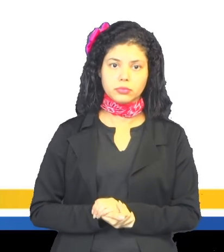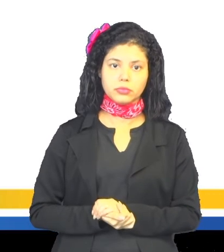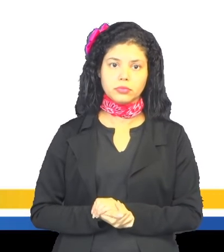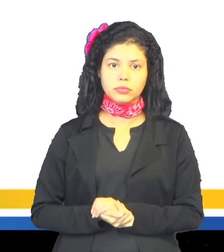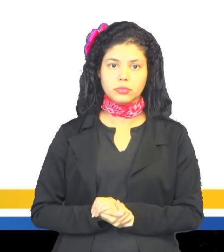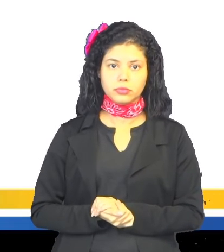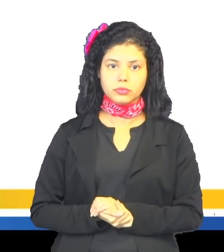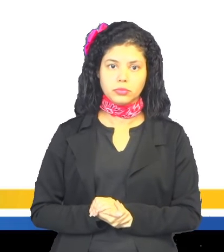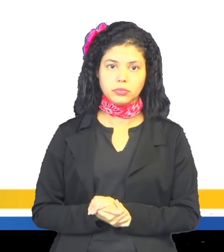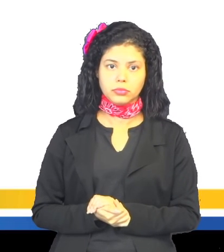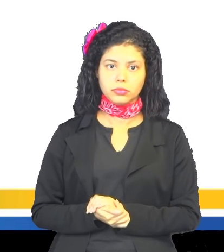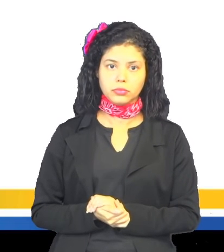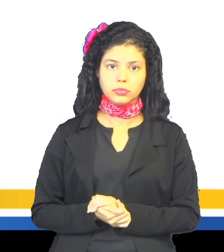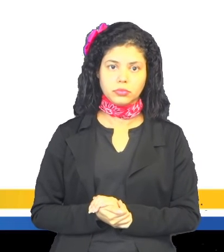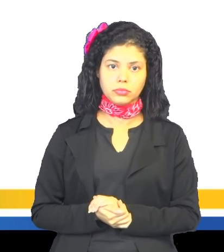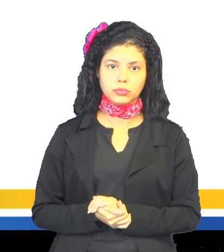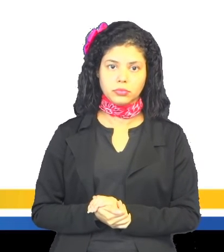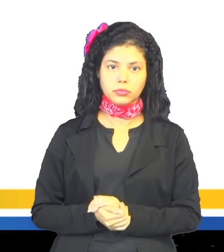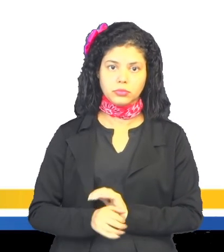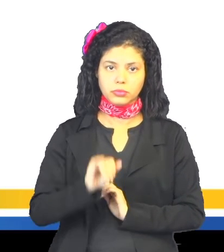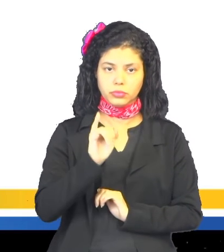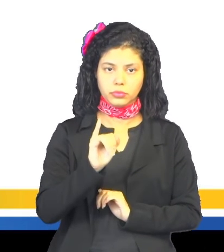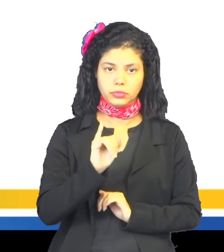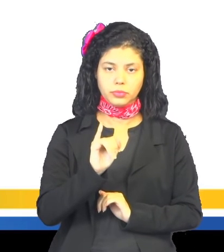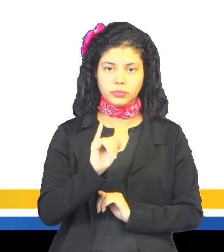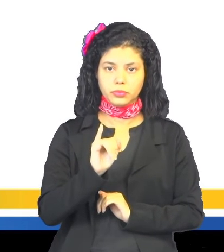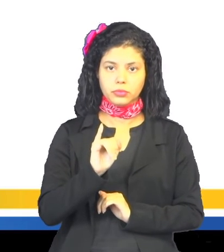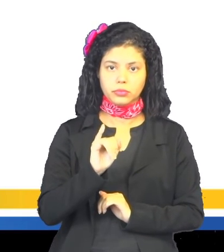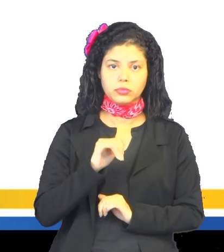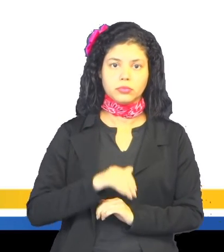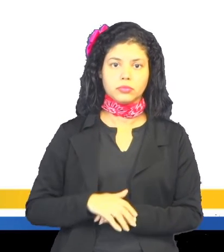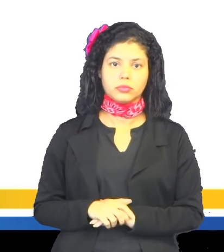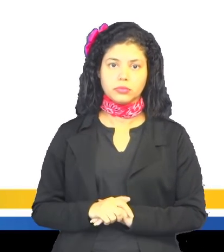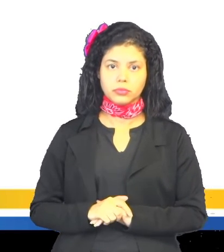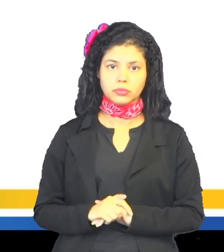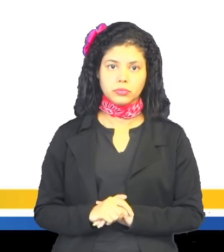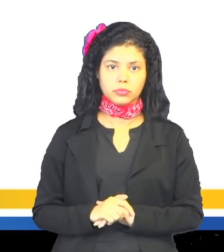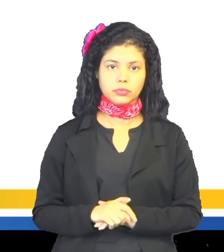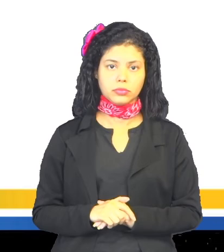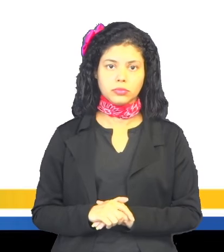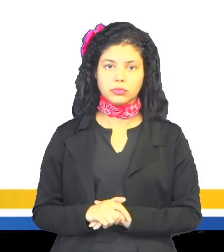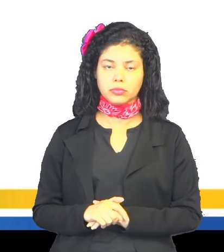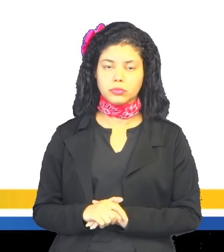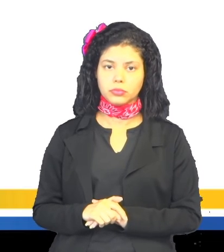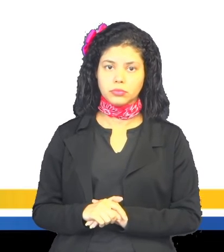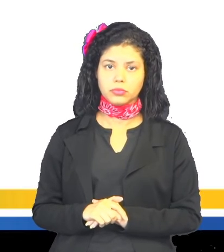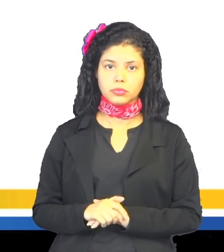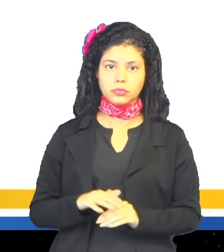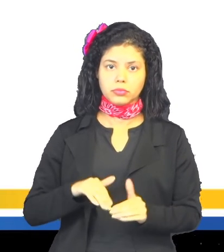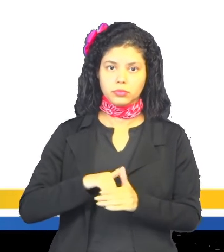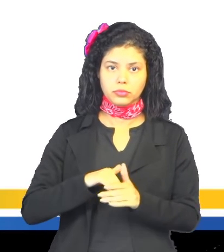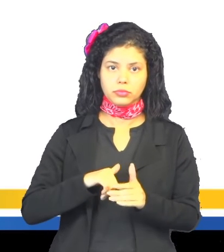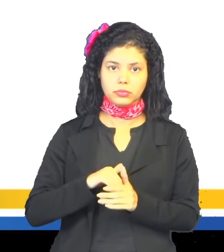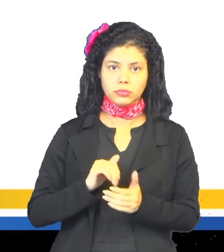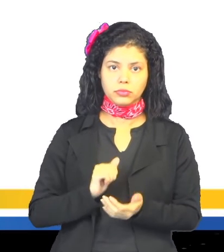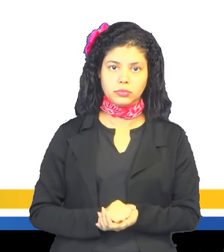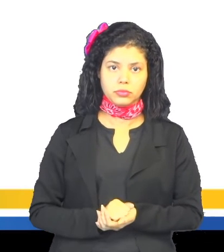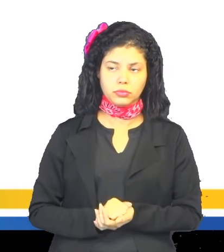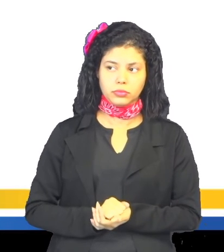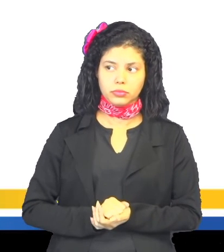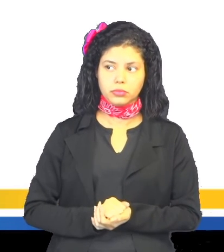também temos a palavra iogurte iogurte nós temos futebol não é